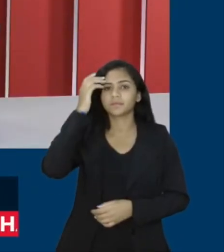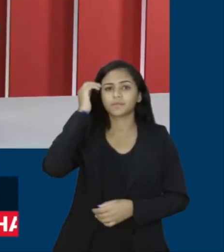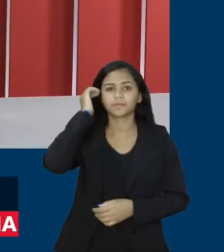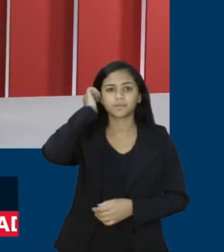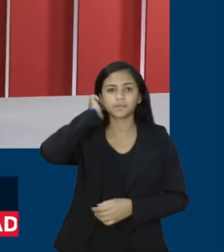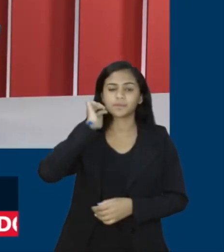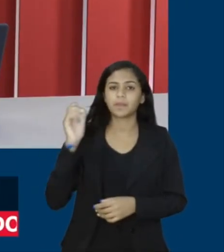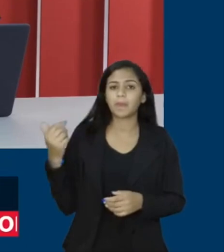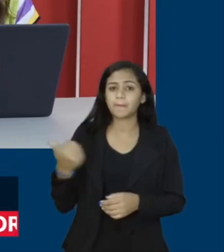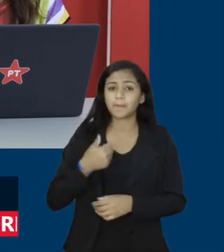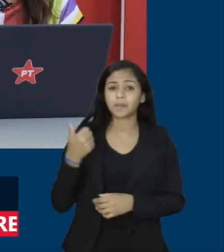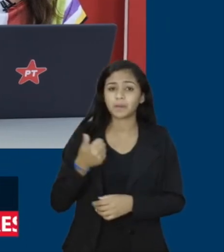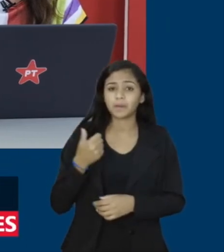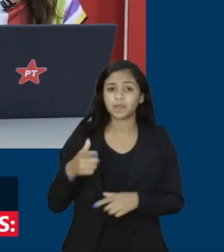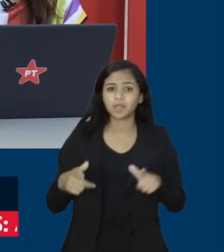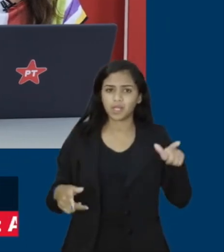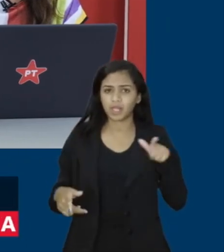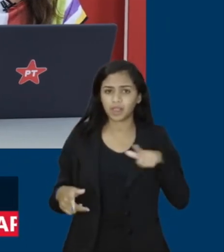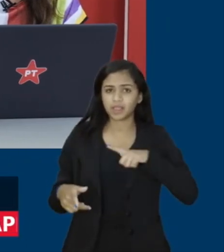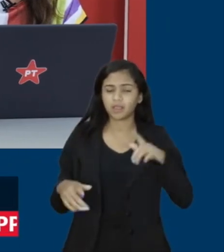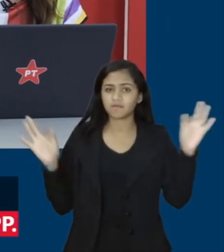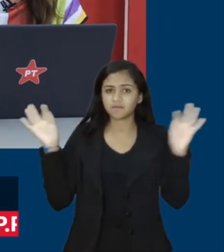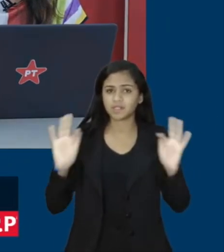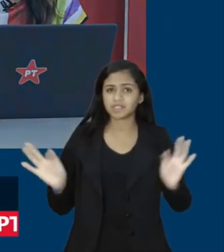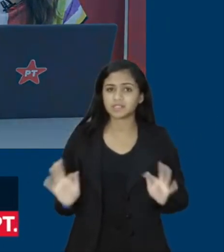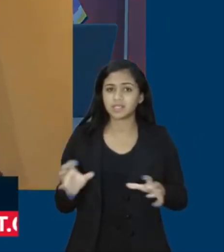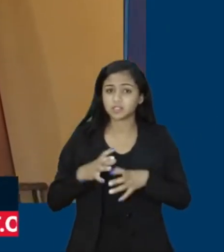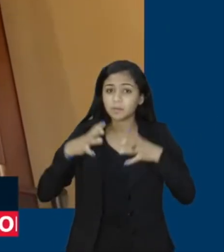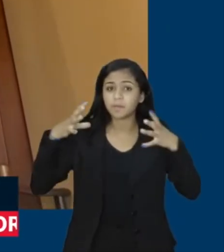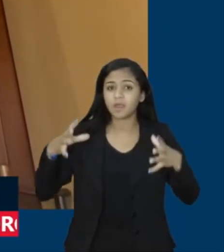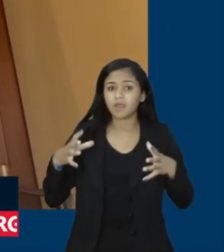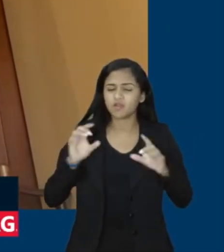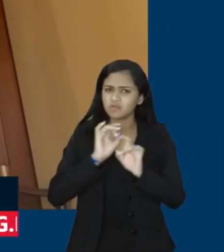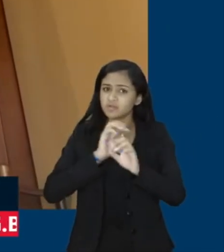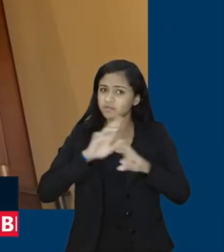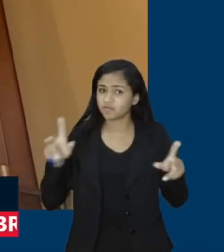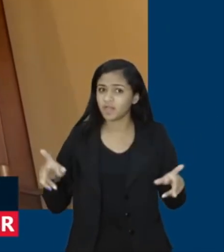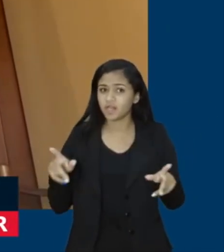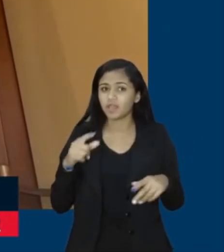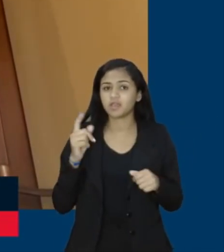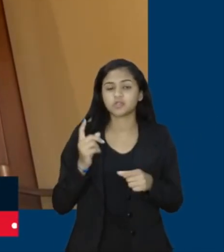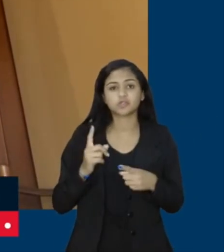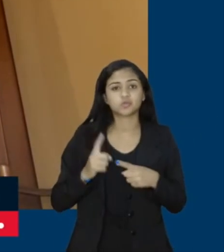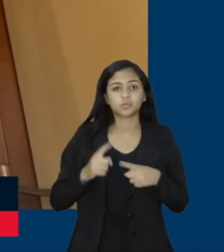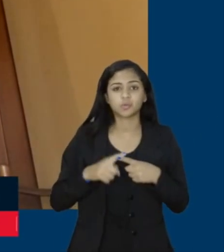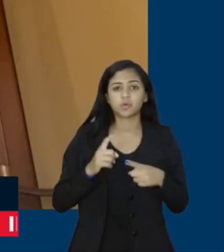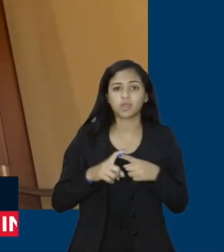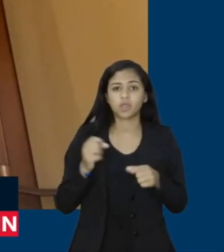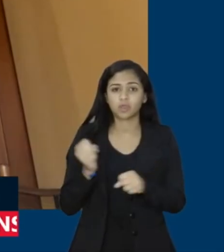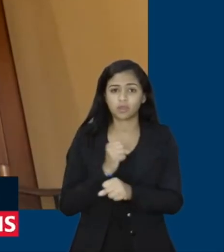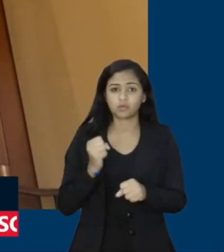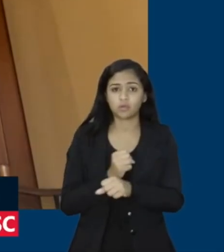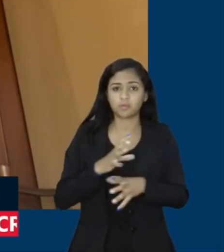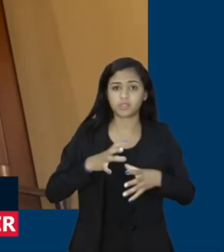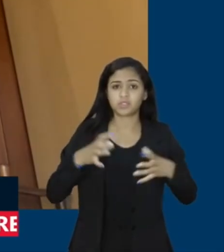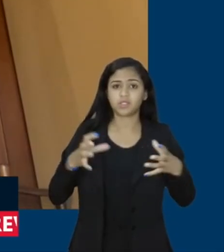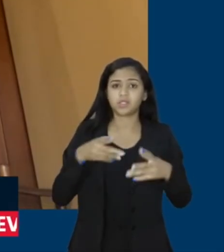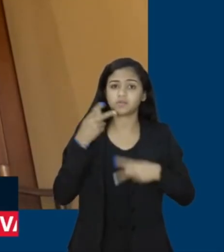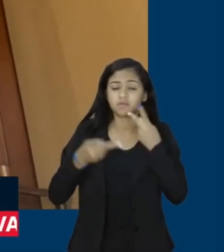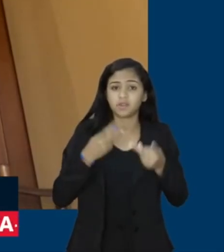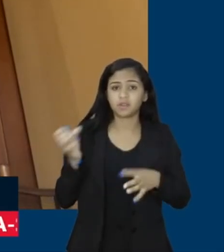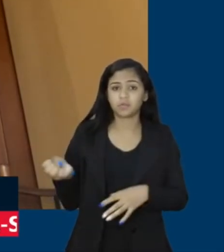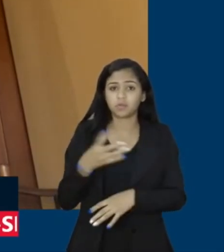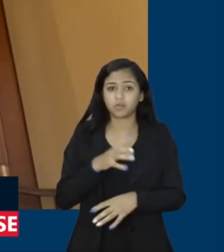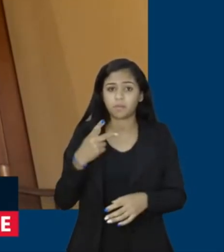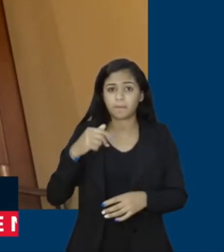Primeiro, eu tenho uma felicidade maior, diferenciada, porque uma das obras grandes, né, definidas pelo